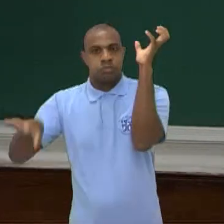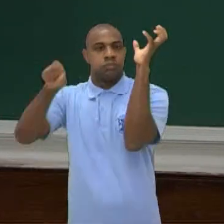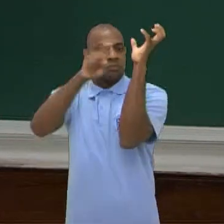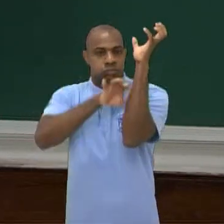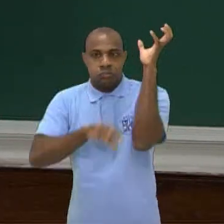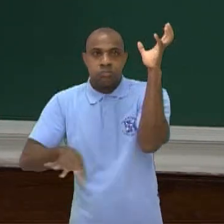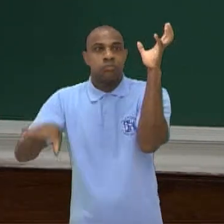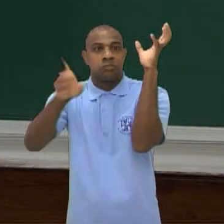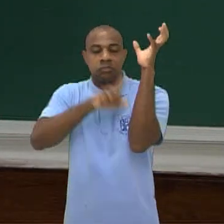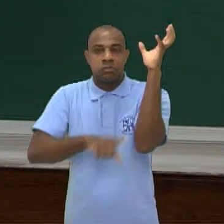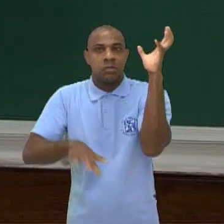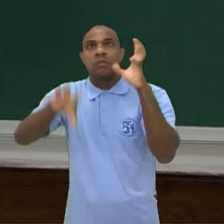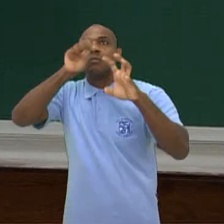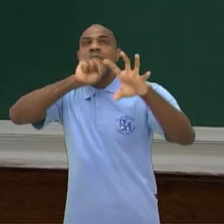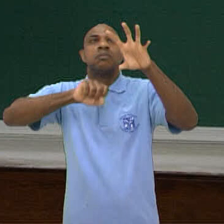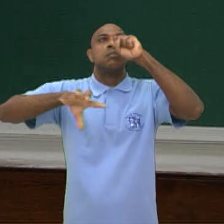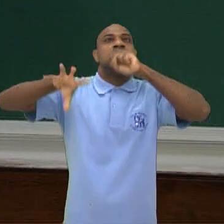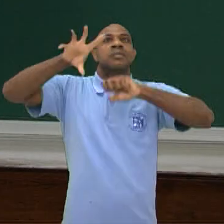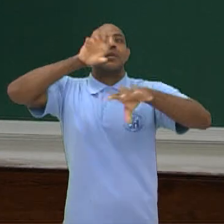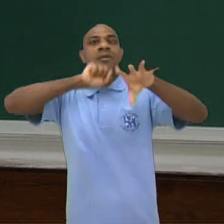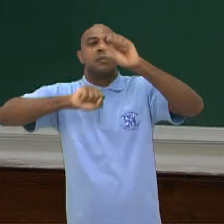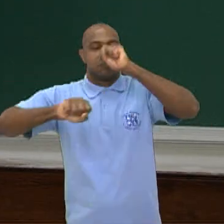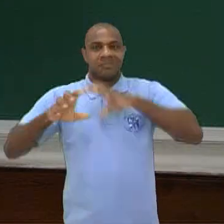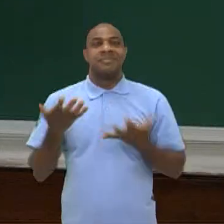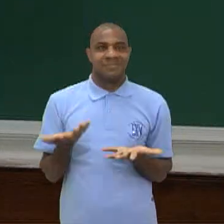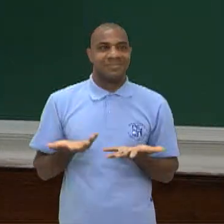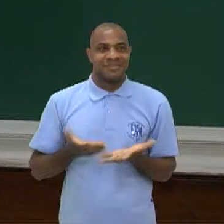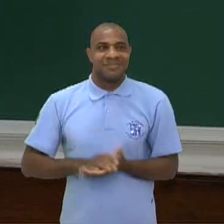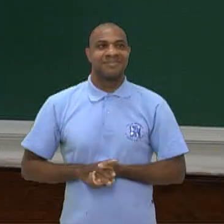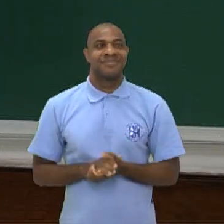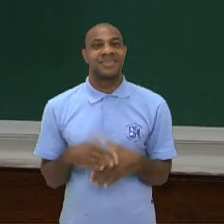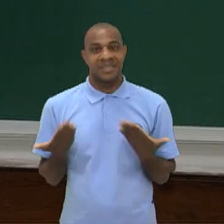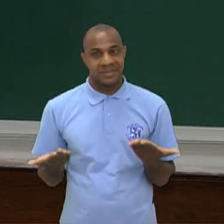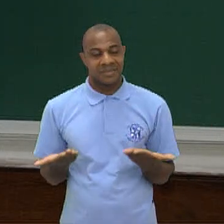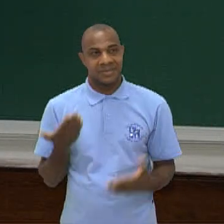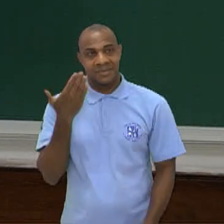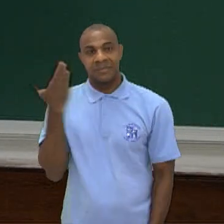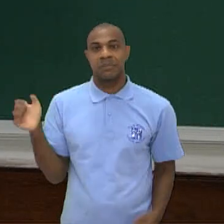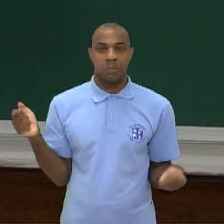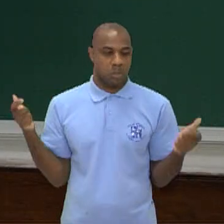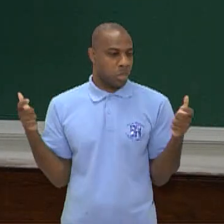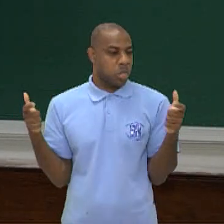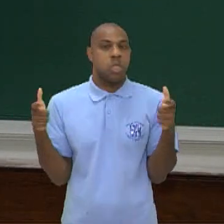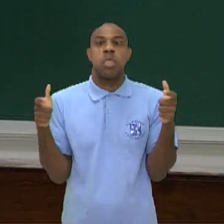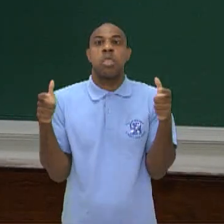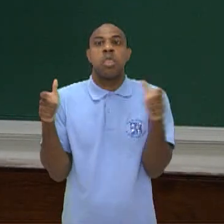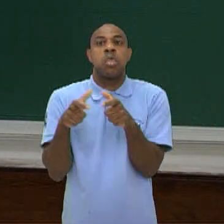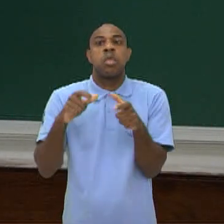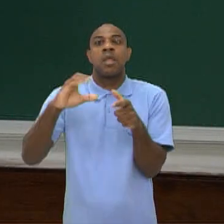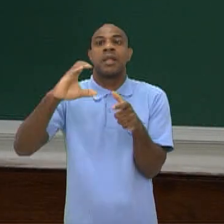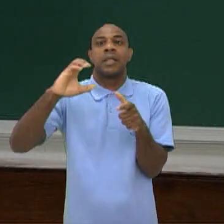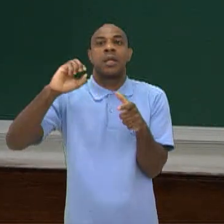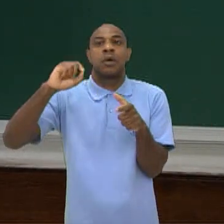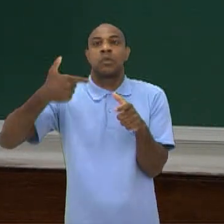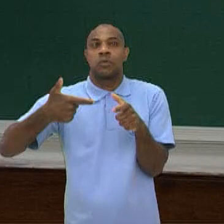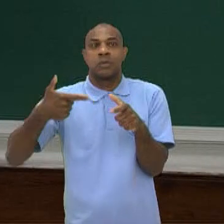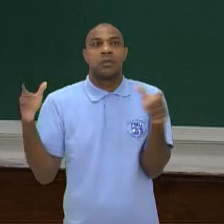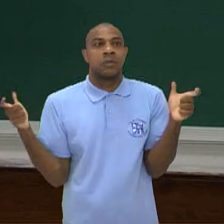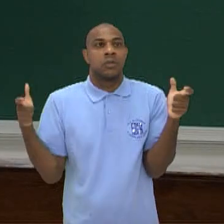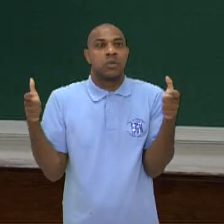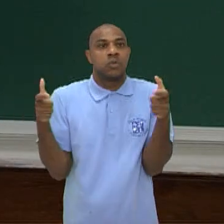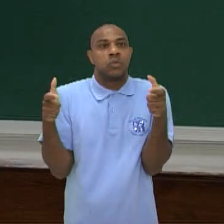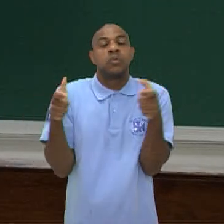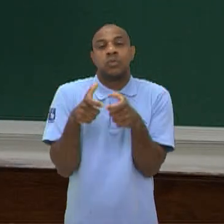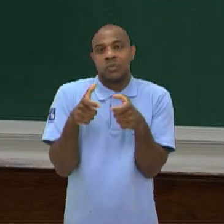mais gás carbônico do ar. E o clima da Terra foi ficando mais ameno. Diminuiu a quantidade de gás carbônico, que a gente já vai falar que ele é um gás do